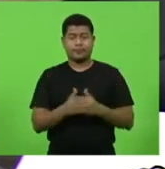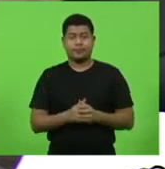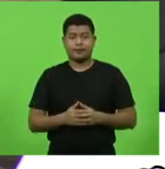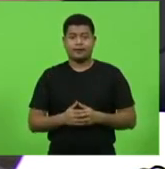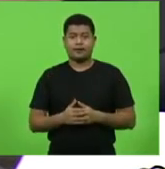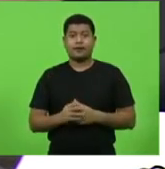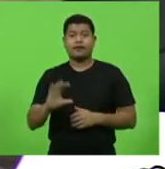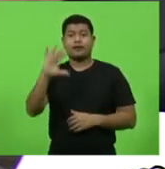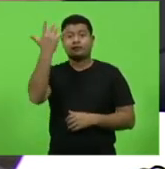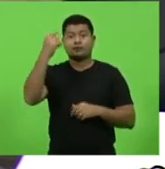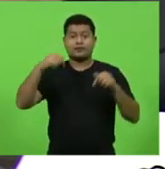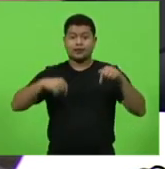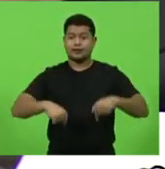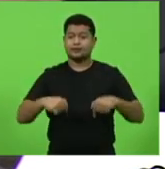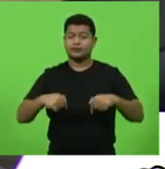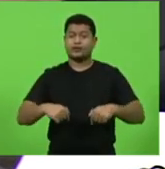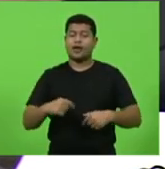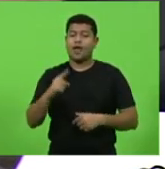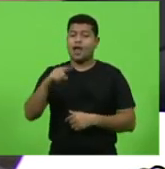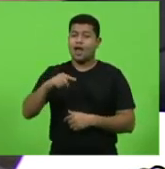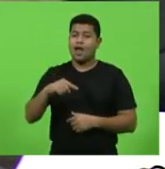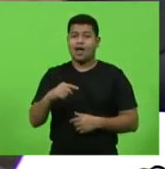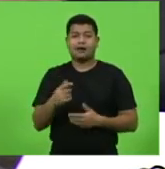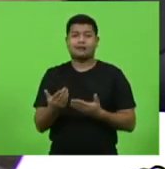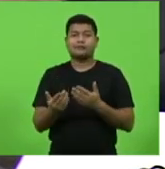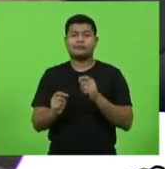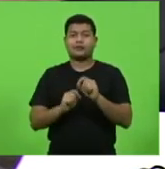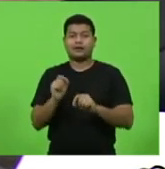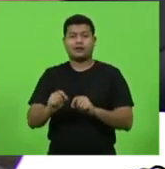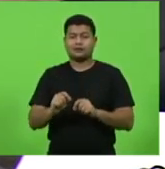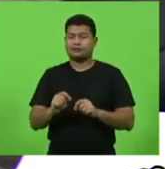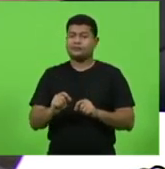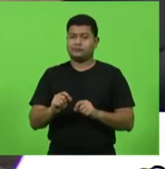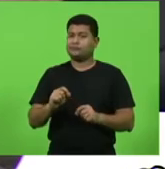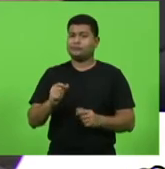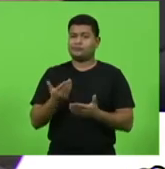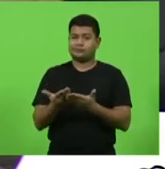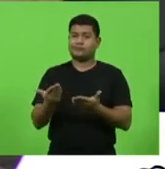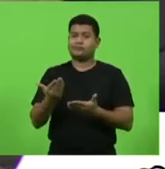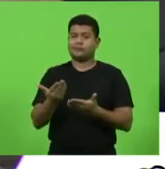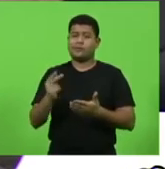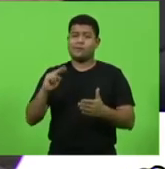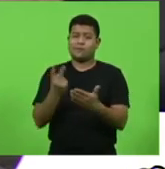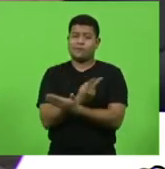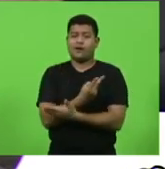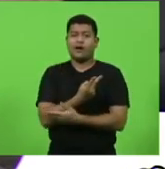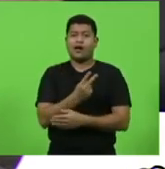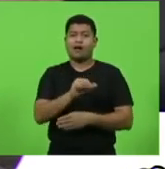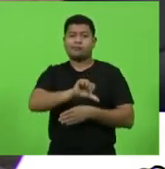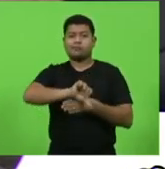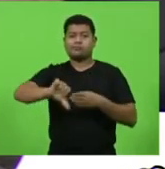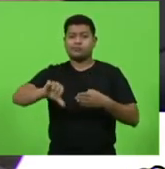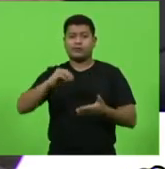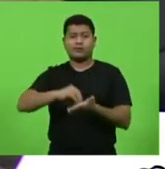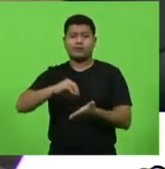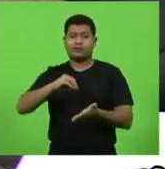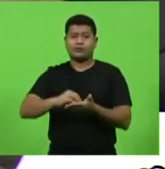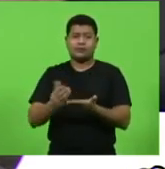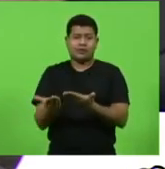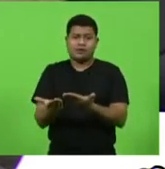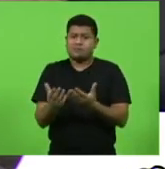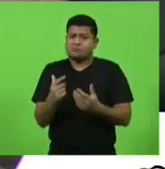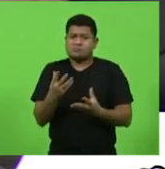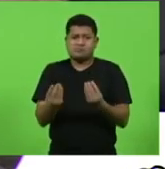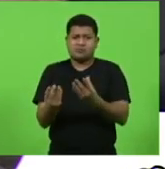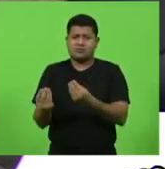acontecendo aqui era um ato de total imoralidade, um ato de total inconsequência